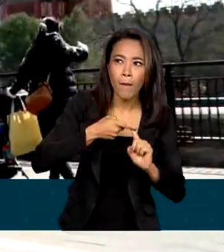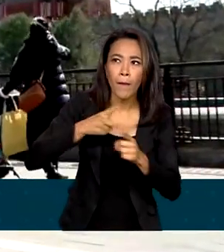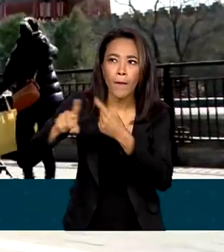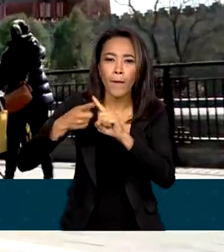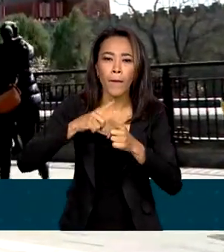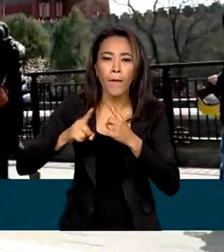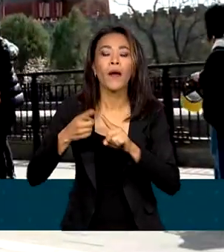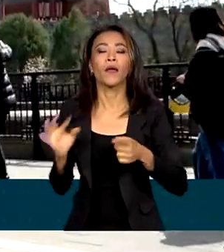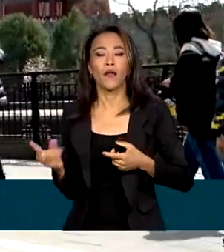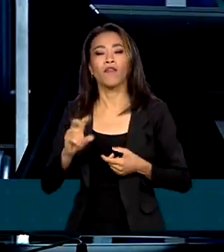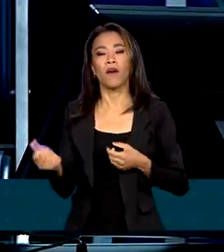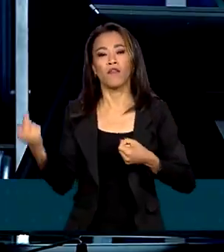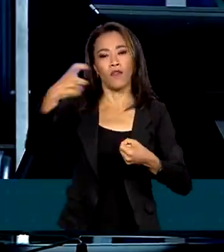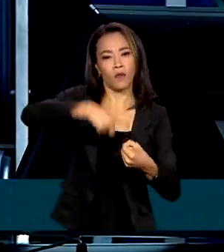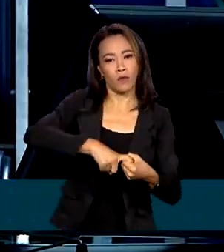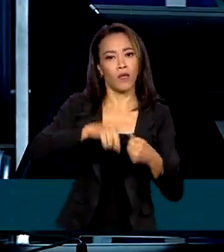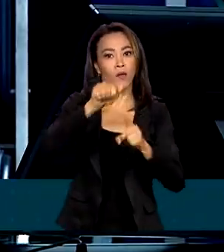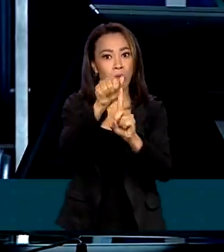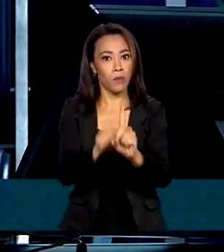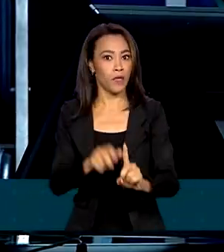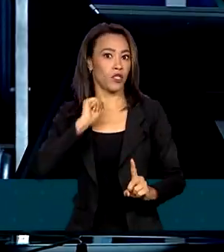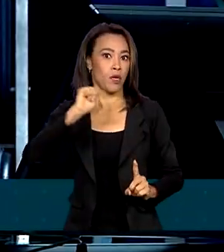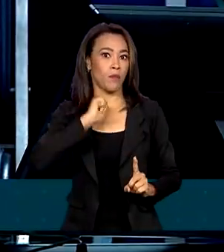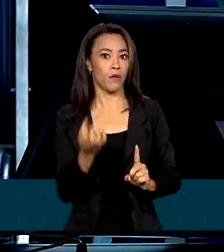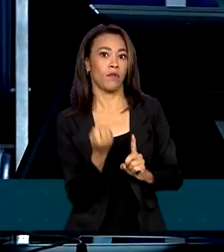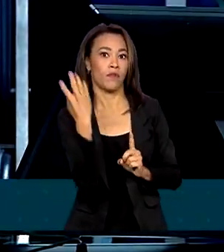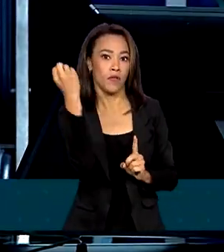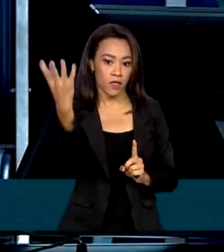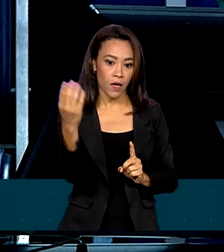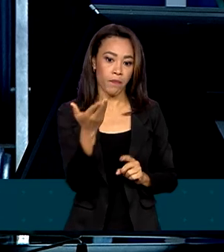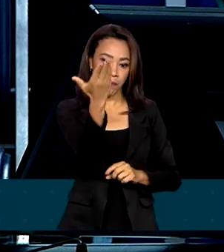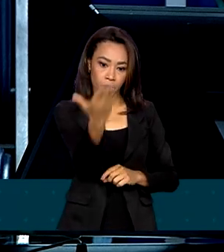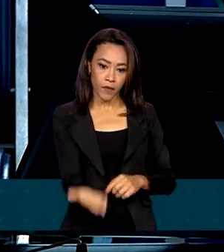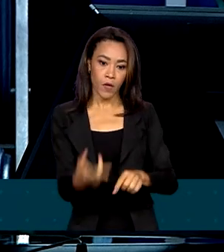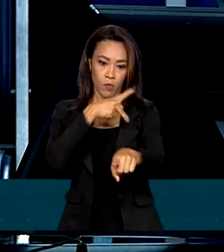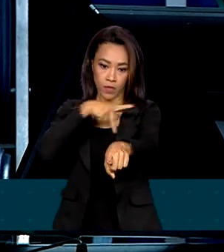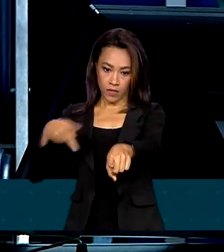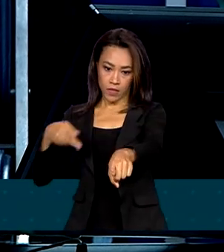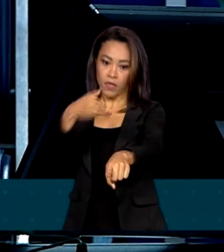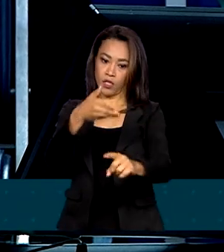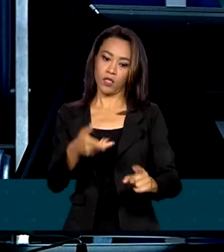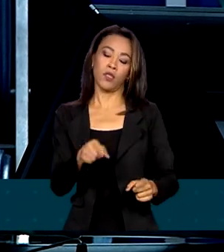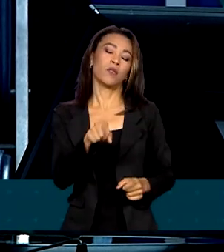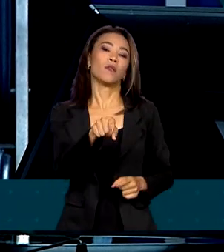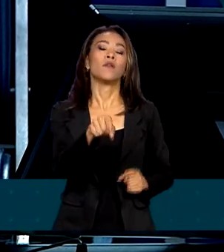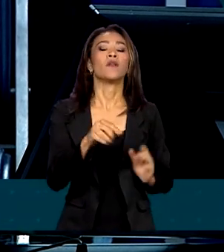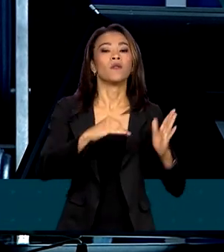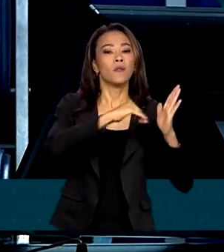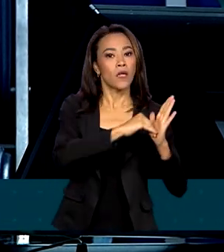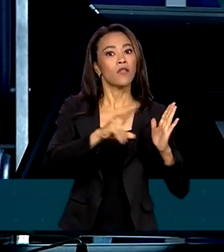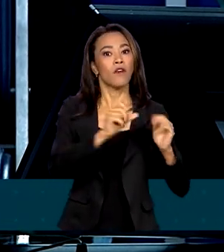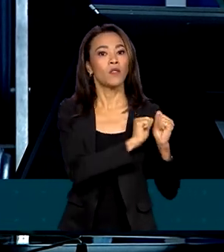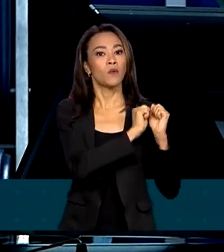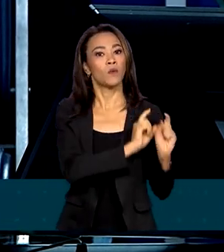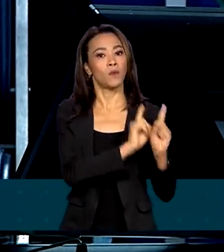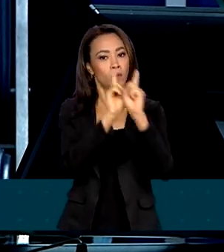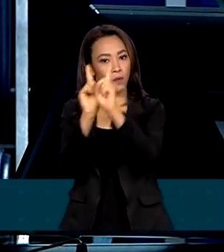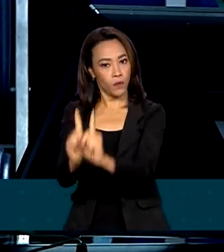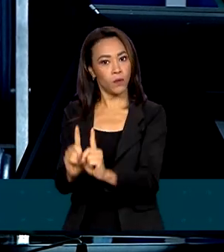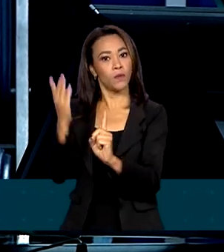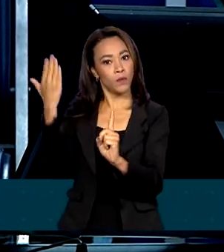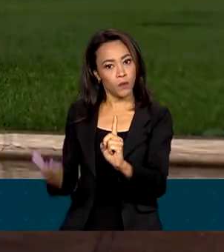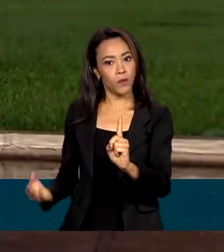agenda internacional em abril. O convite de Lula ao presidente do Senado, Rodrigo Pacheco, para acompanhá-lo à China, também